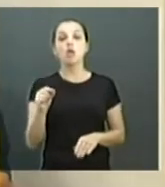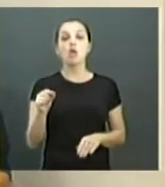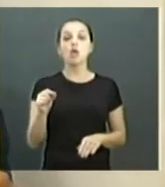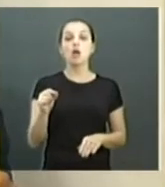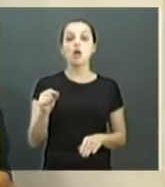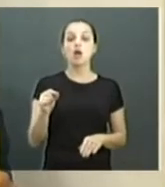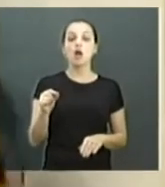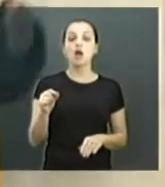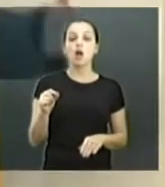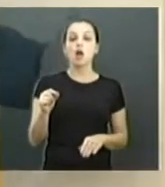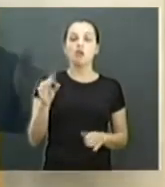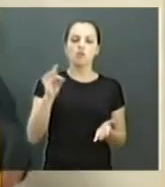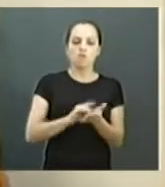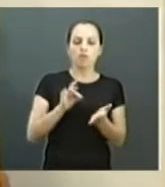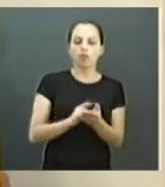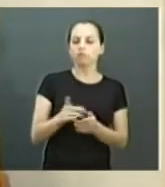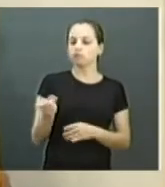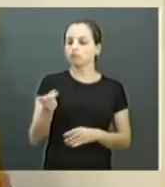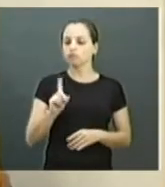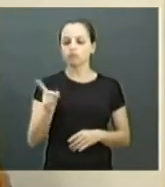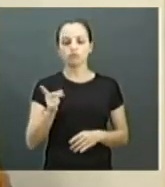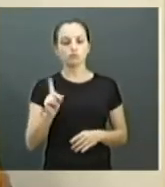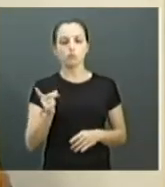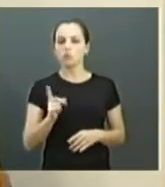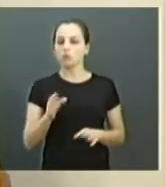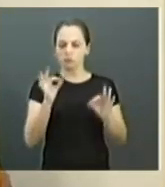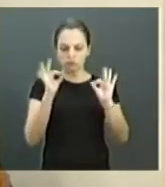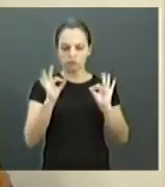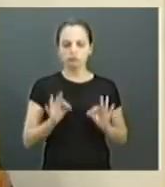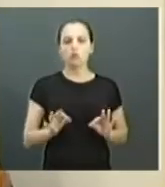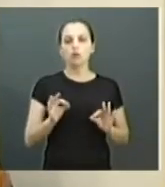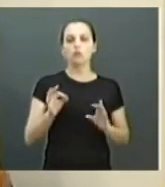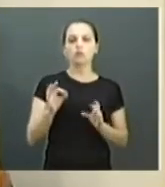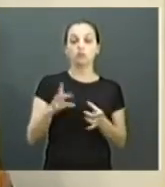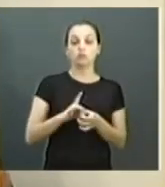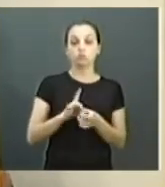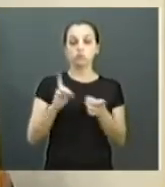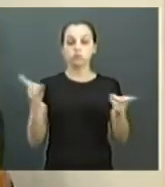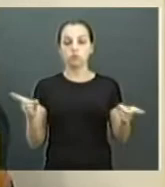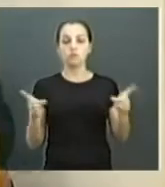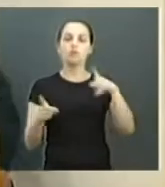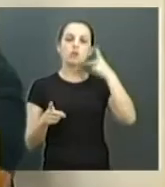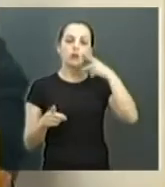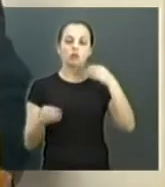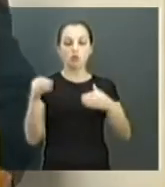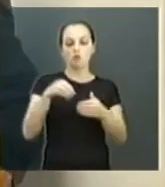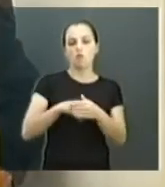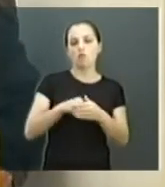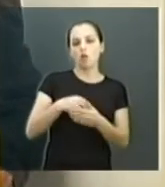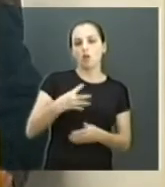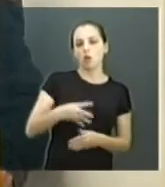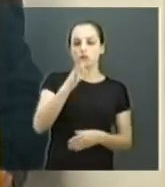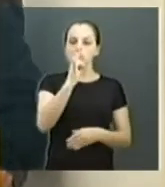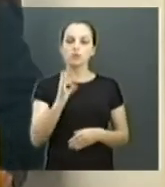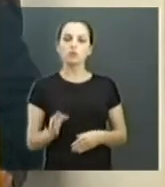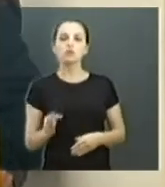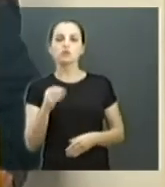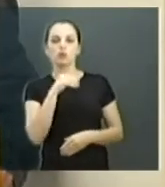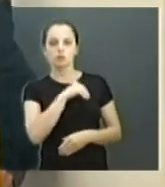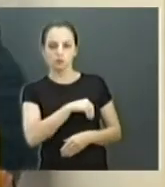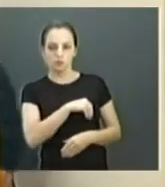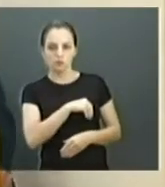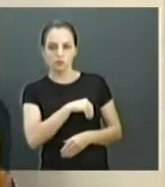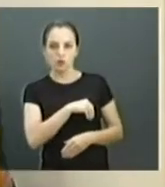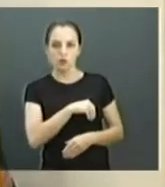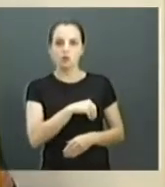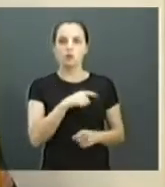Se quer mais ganho real, é justo da democracia pedir. Mas esses vereadores votaram 4% de ganho real,